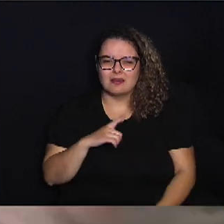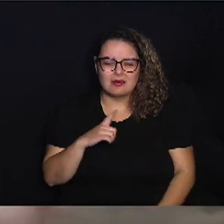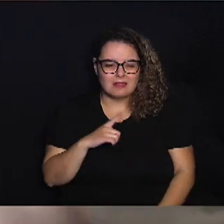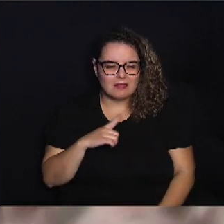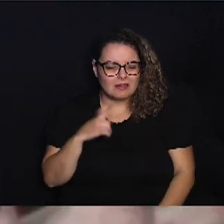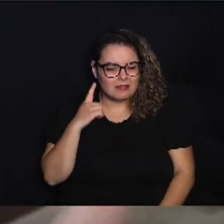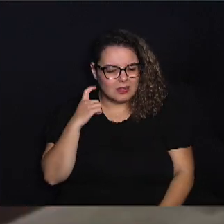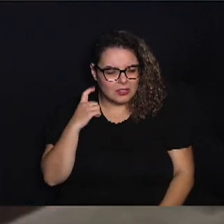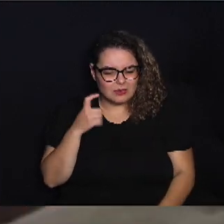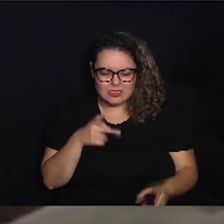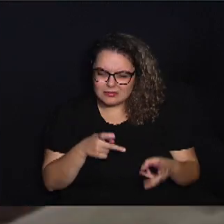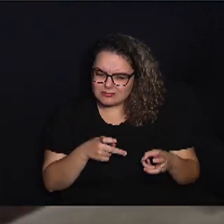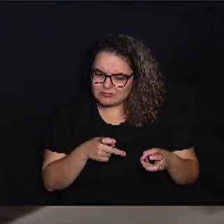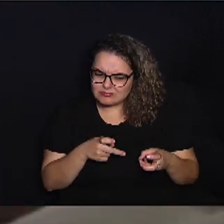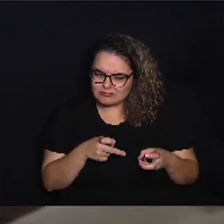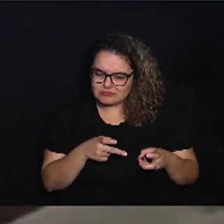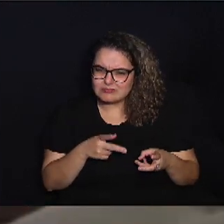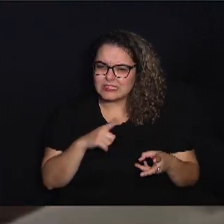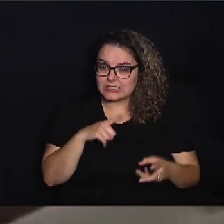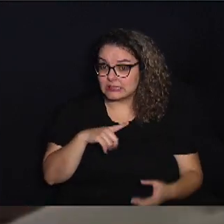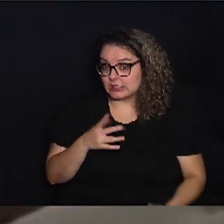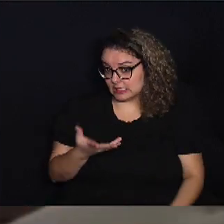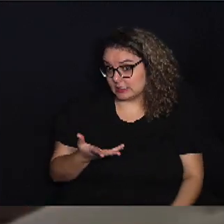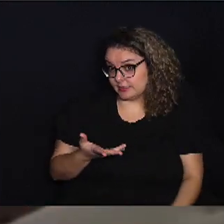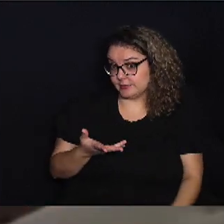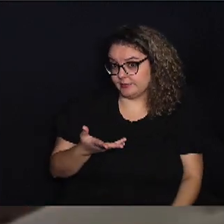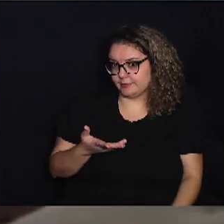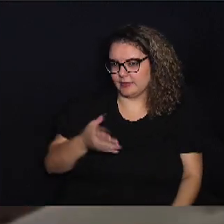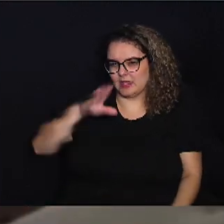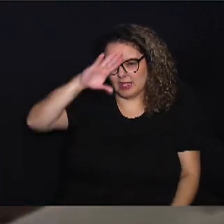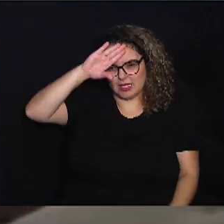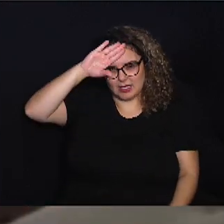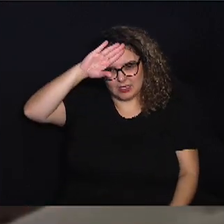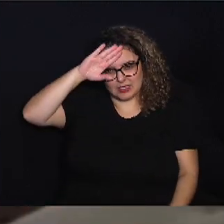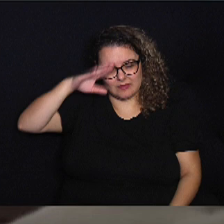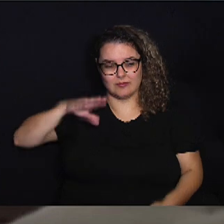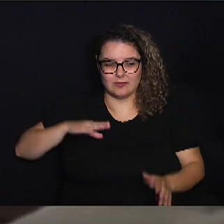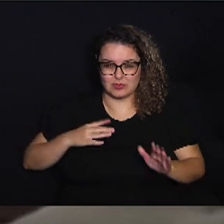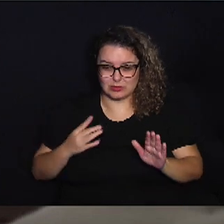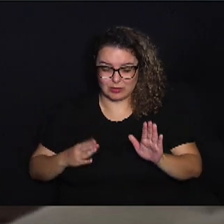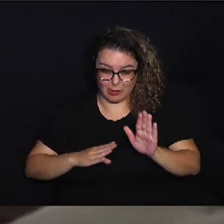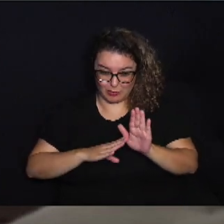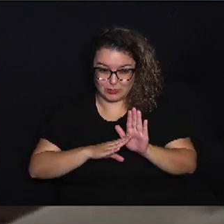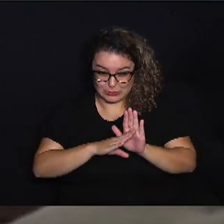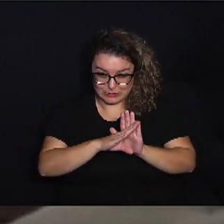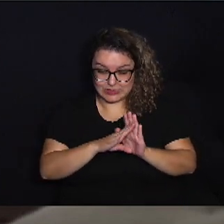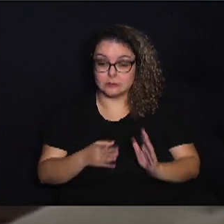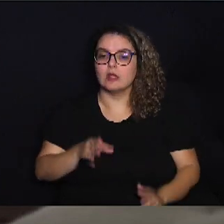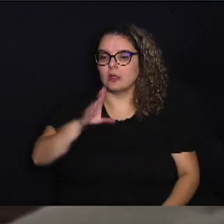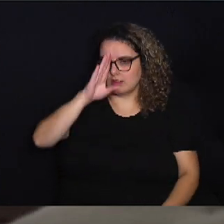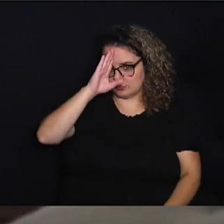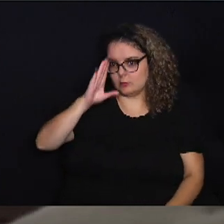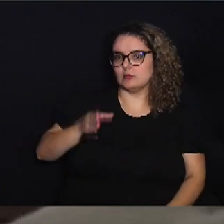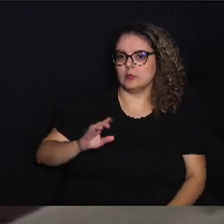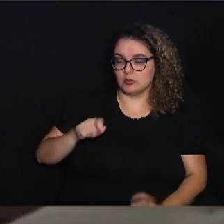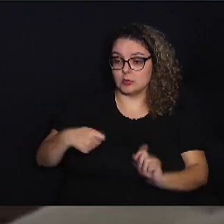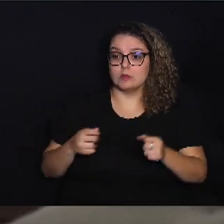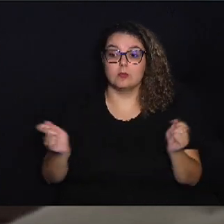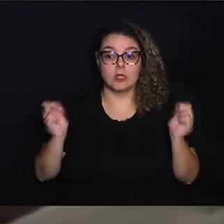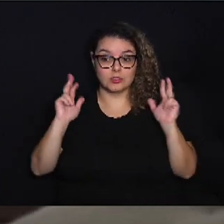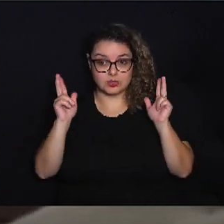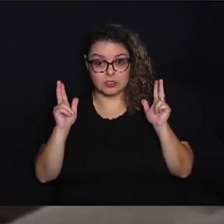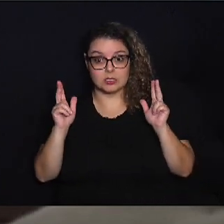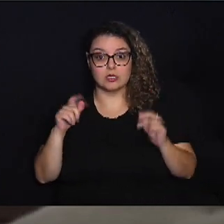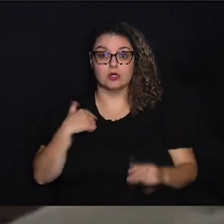mães conseguem definir que existe, a febre ficou mais alta. Estes são os principais sinais de alerta,